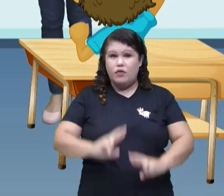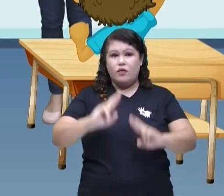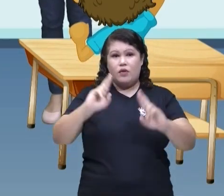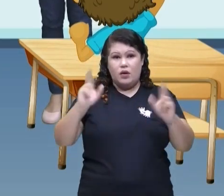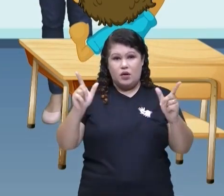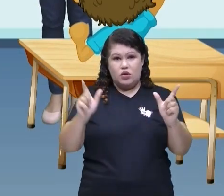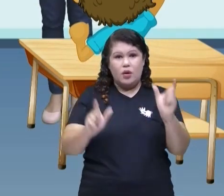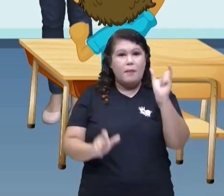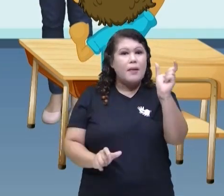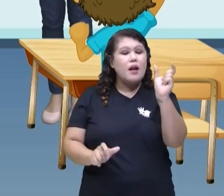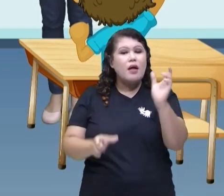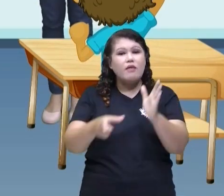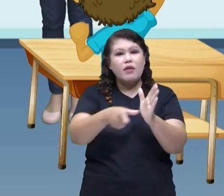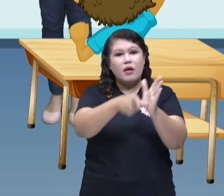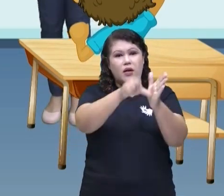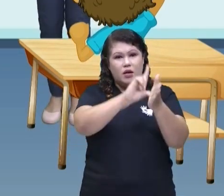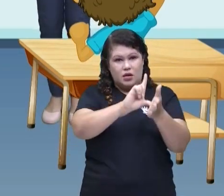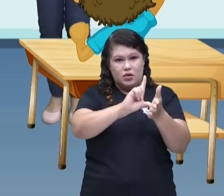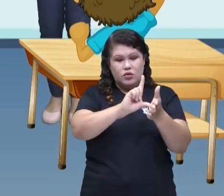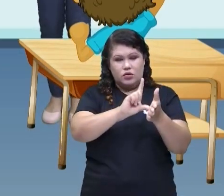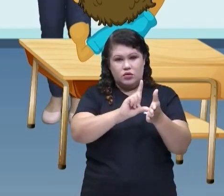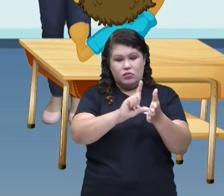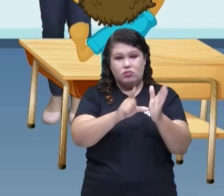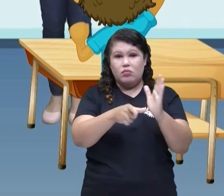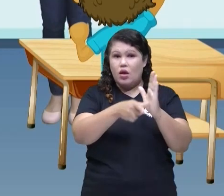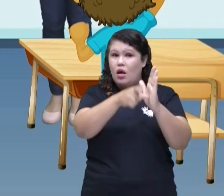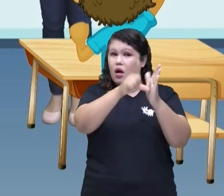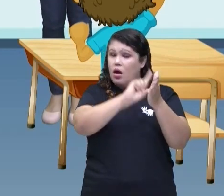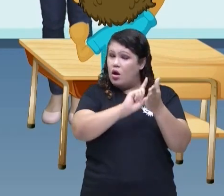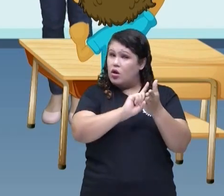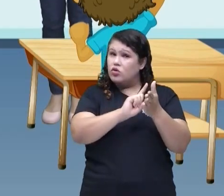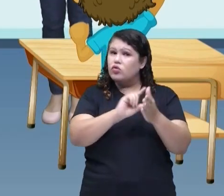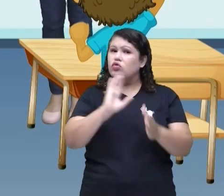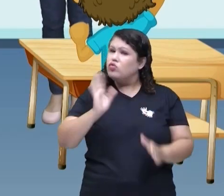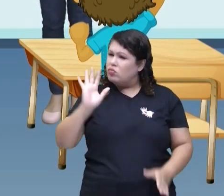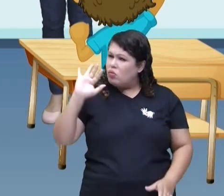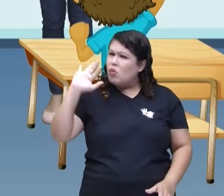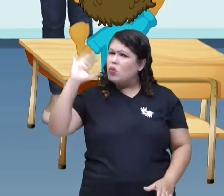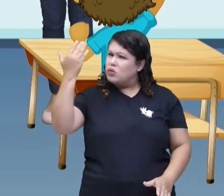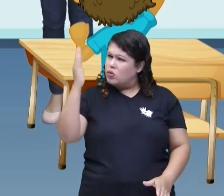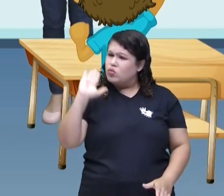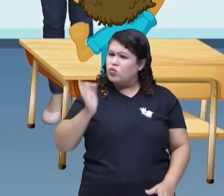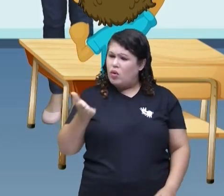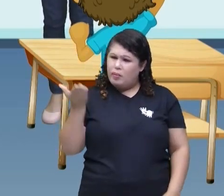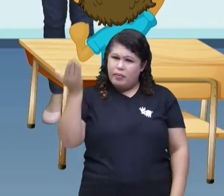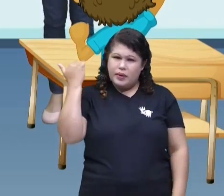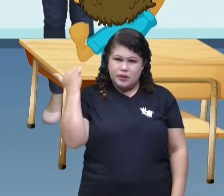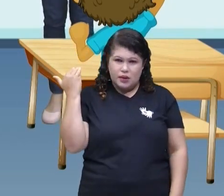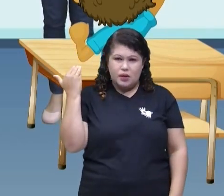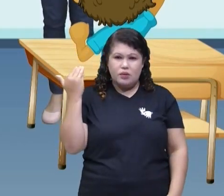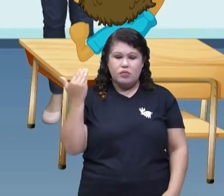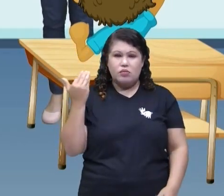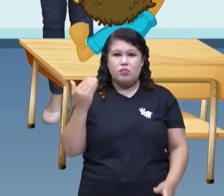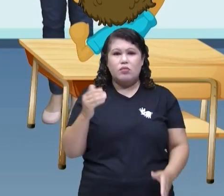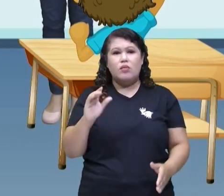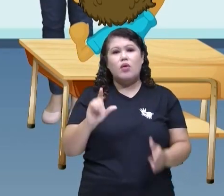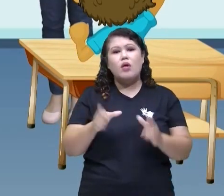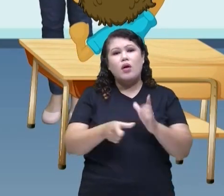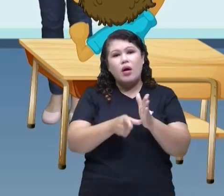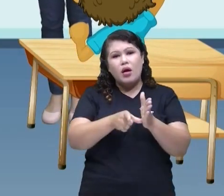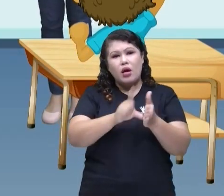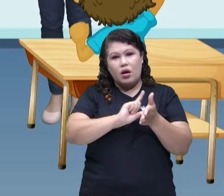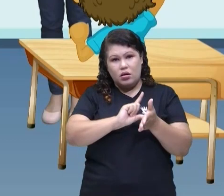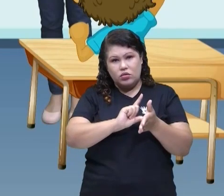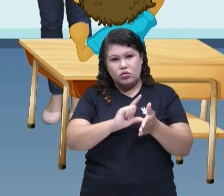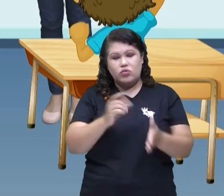É antes. Antes é algo que já aconteceu. Entenderam? Antes é algo que